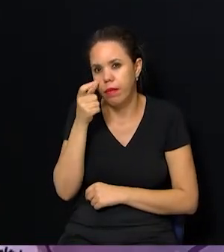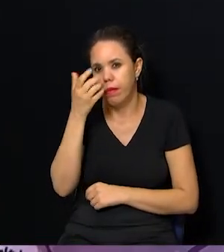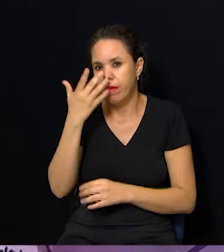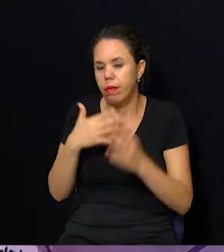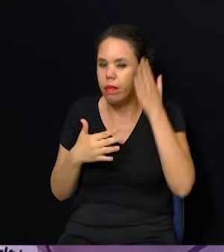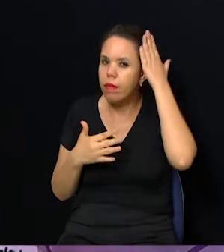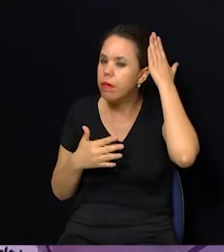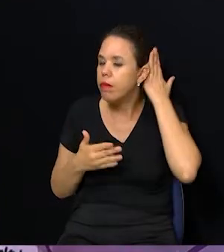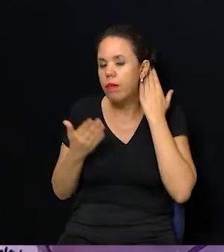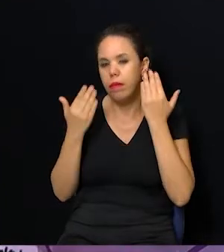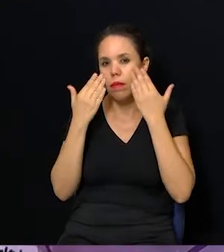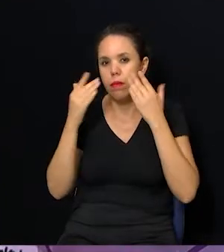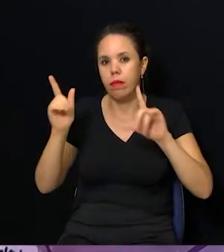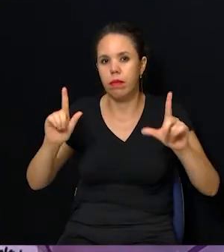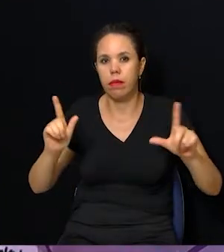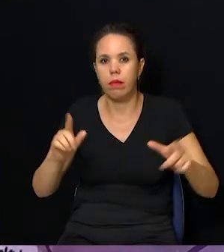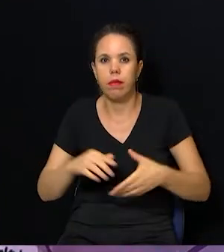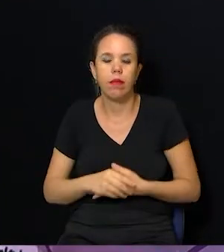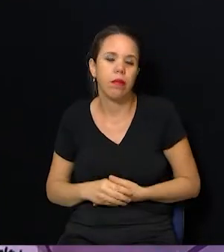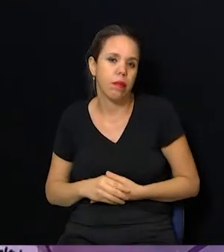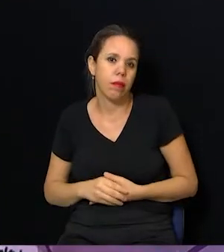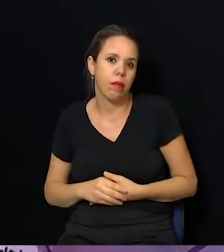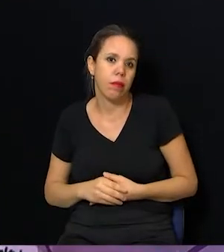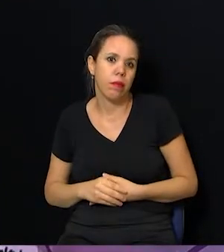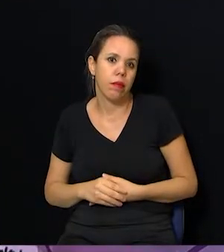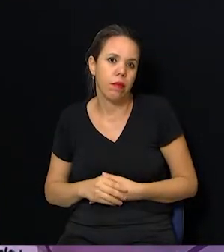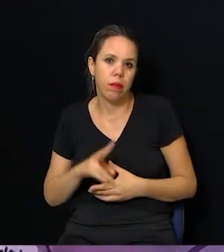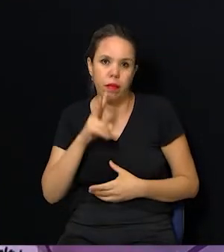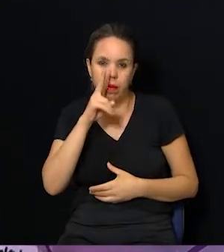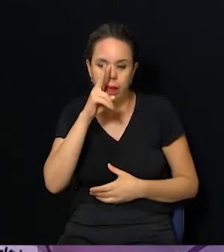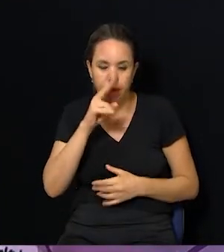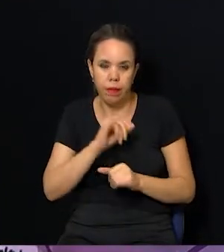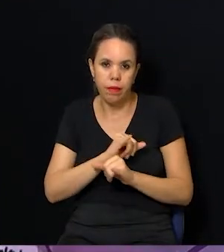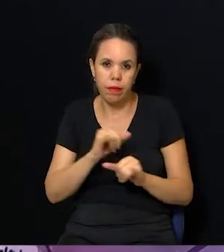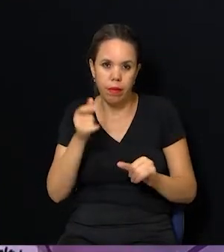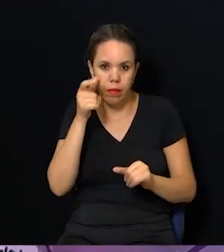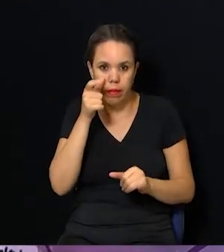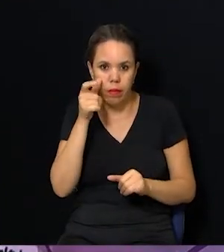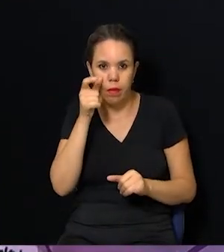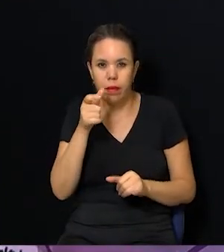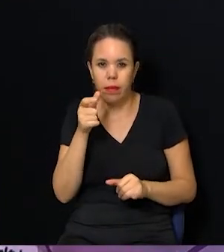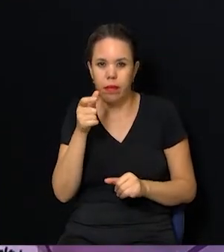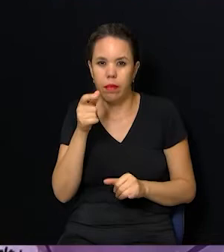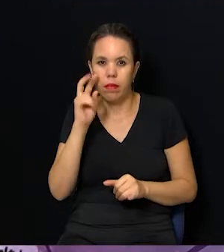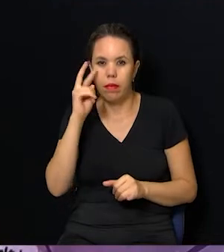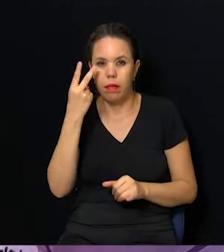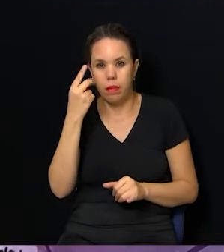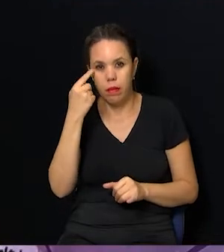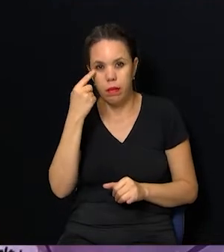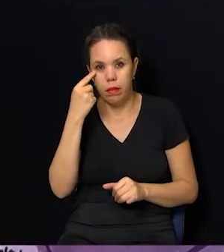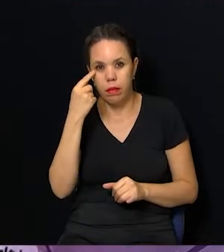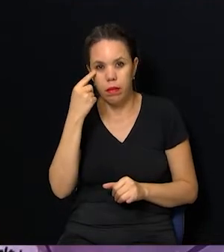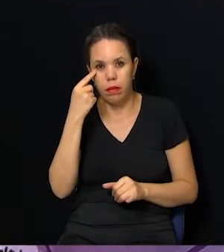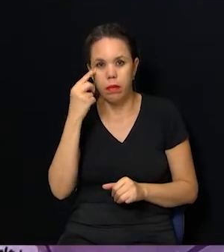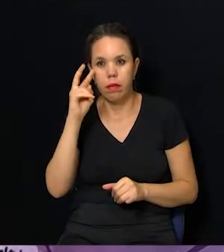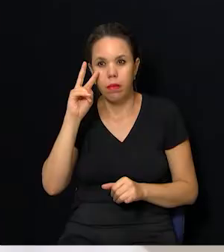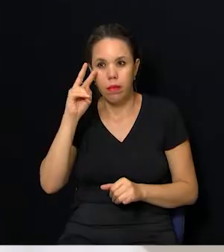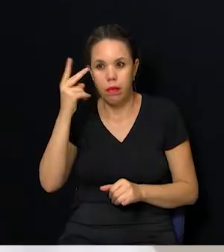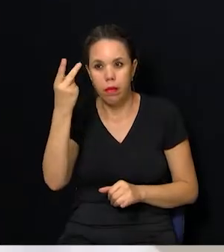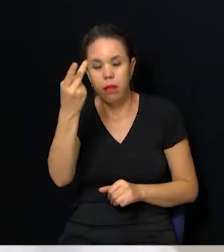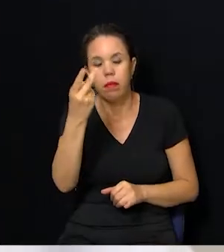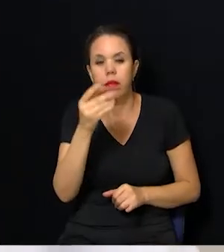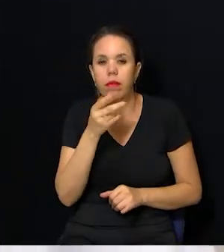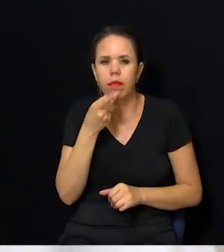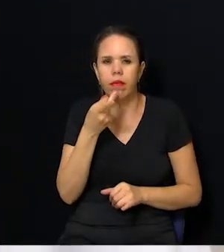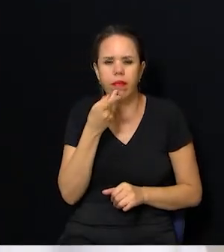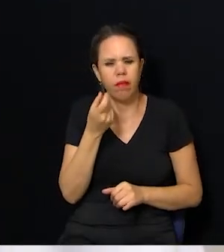está na frente da televisão, por exemplo, e ela força a visão e fica estrábica, ou seja, tem um cruzamento visual. E aí você